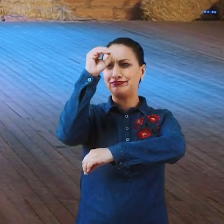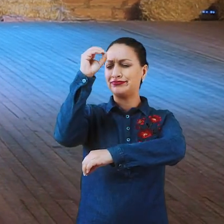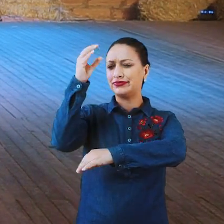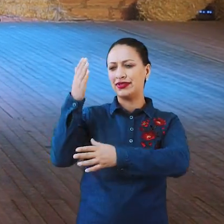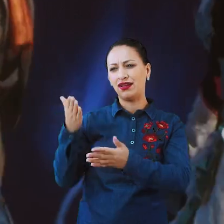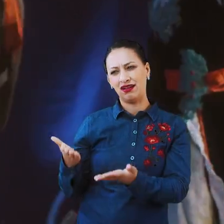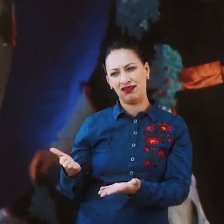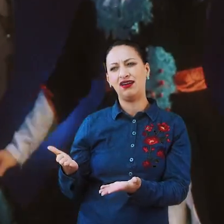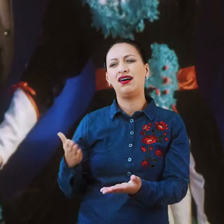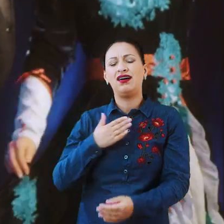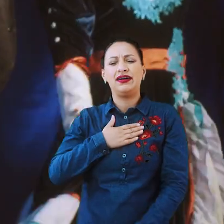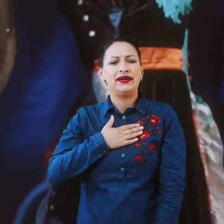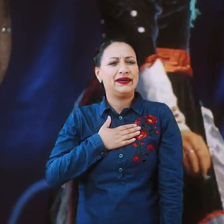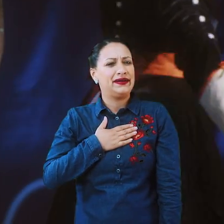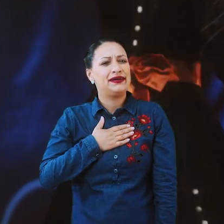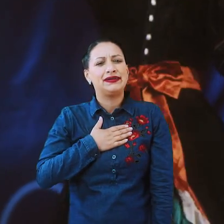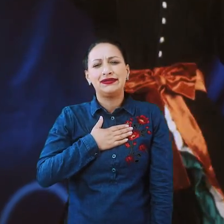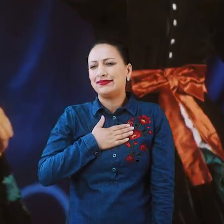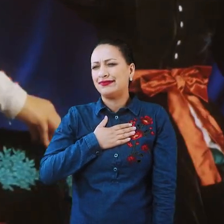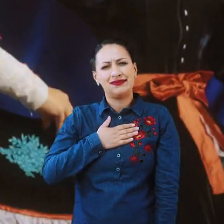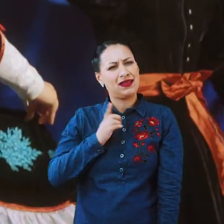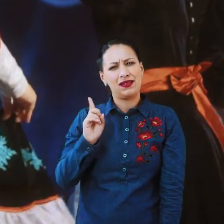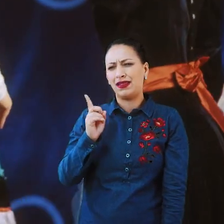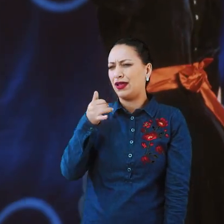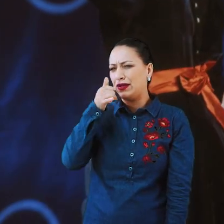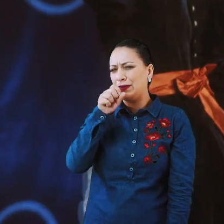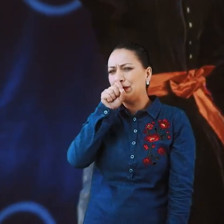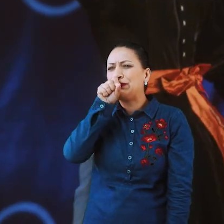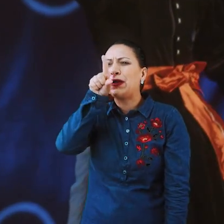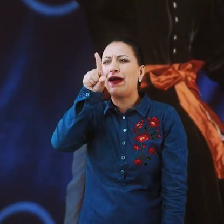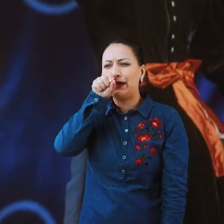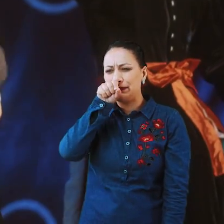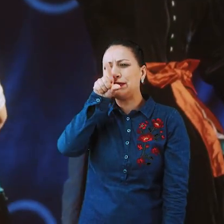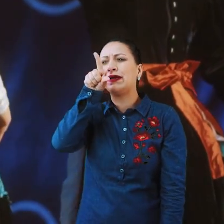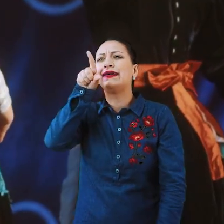amanhecer. Ai, nas horas do